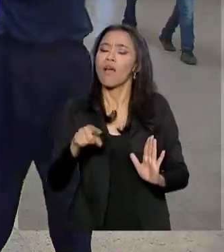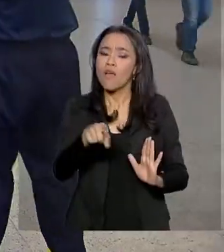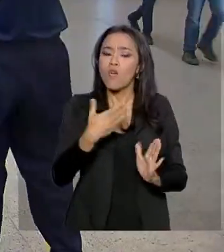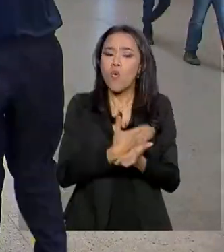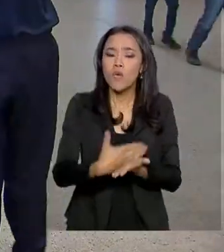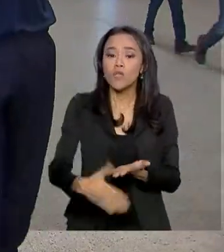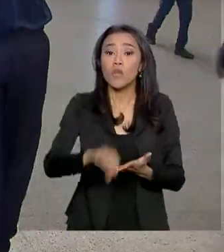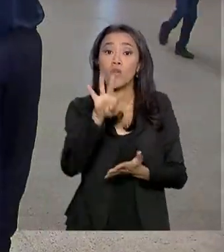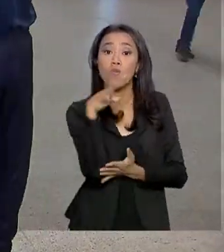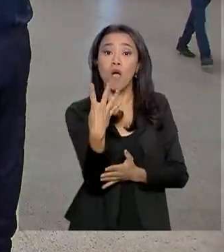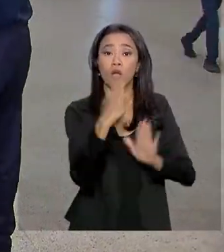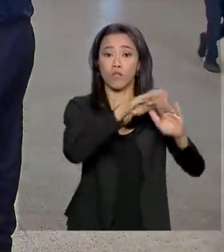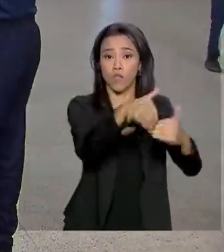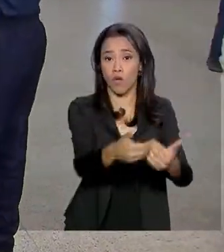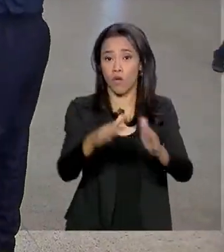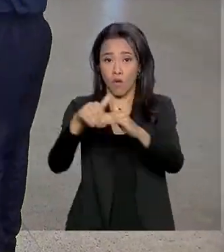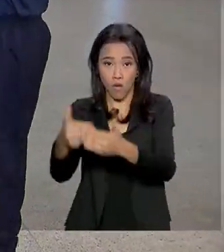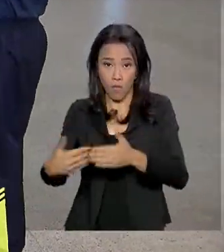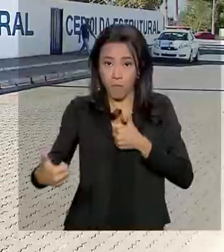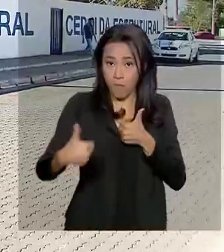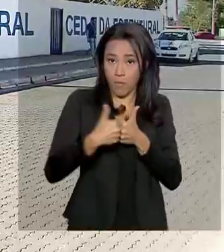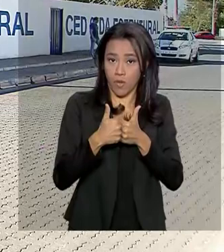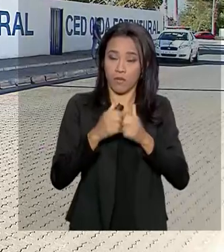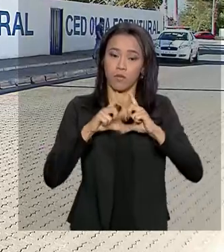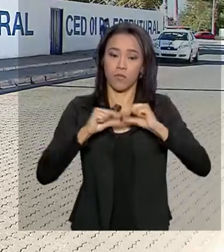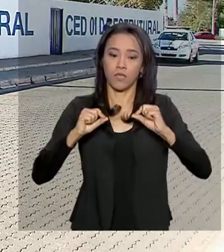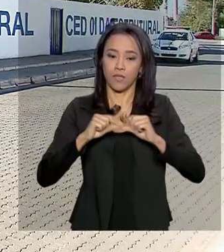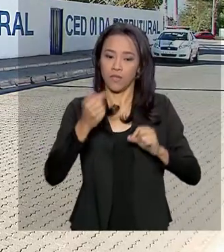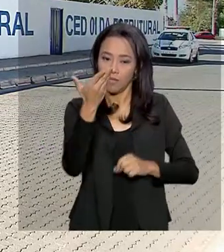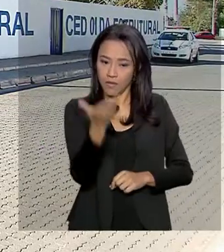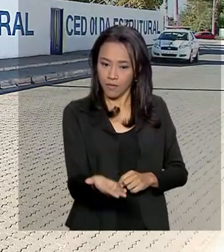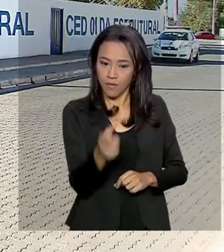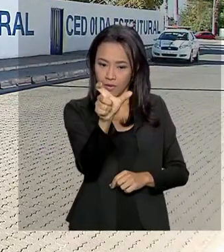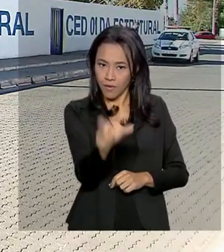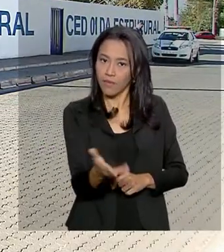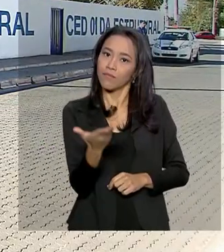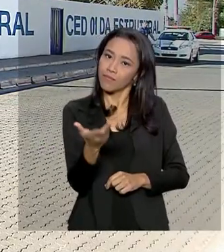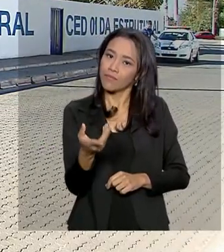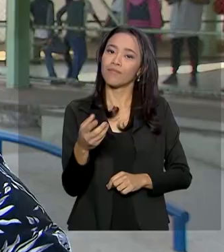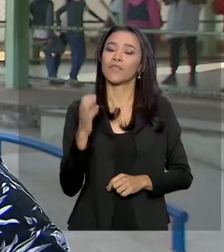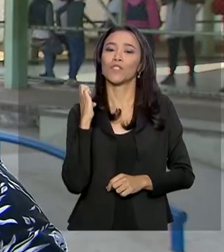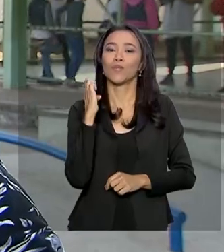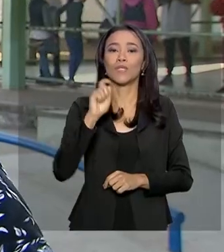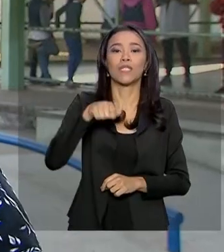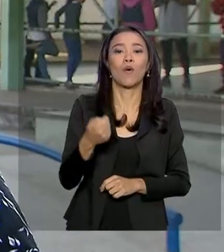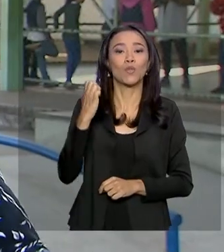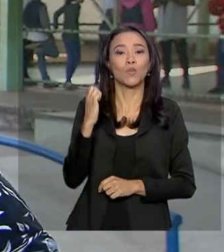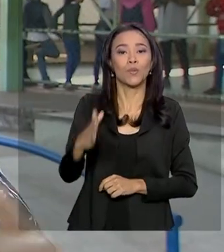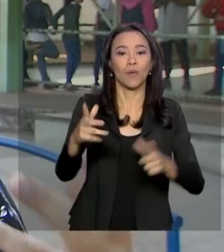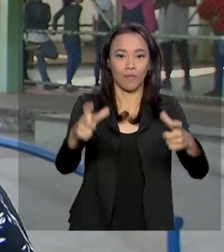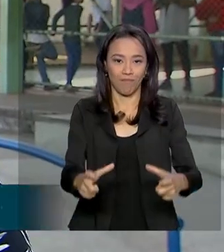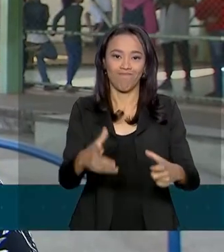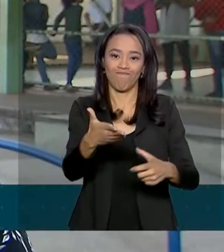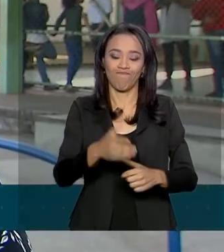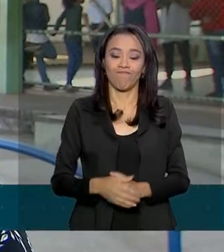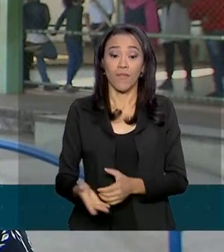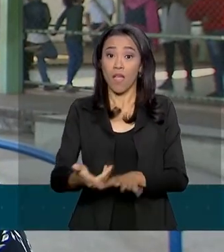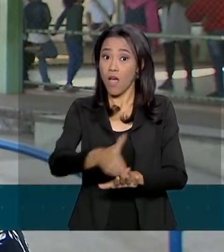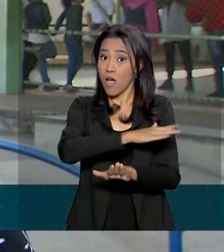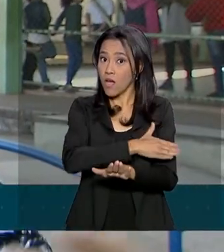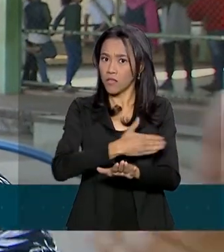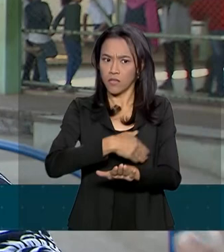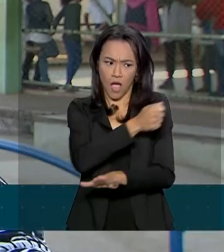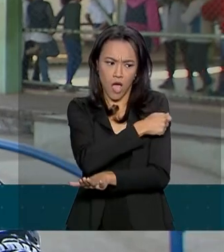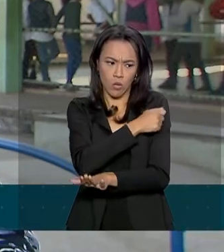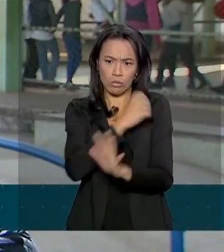regiões administrativas próximas à Brasília, como o Centro Educacional da Cidade Estrutural. Você via alunos que eram muito agitados,